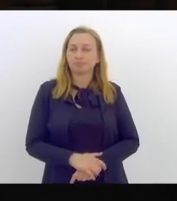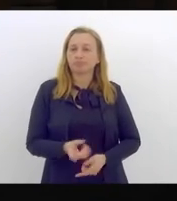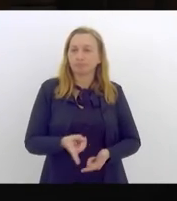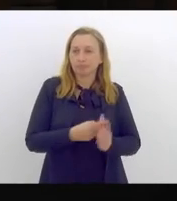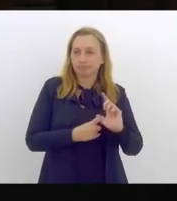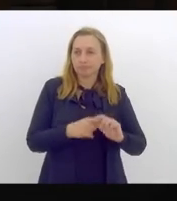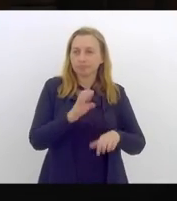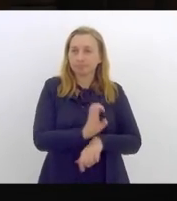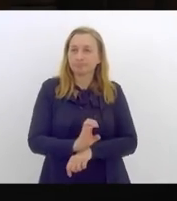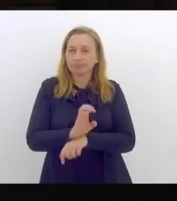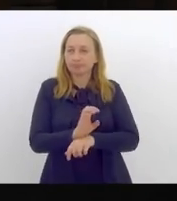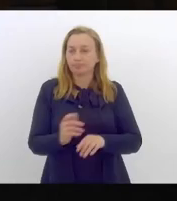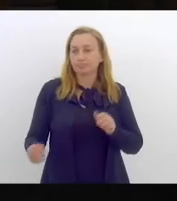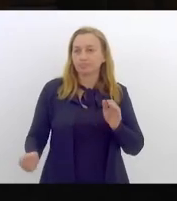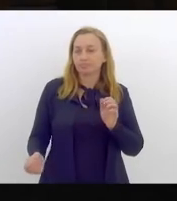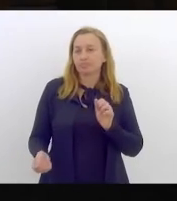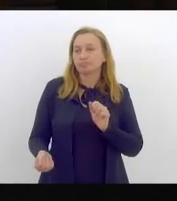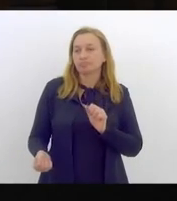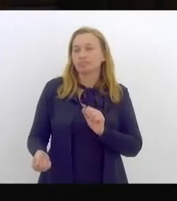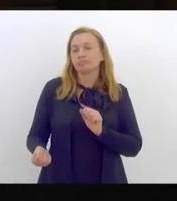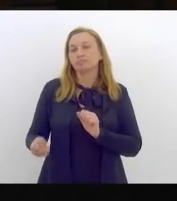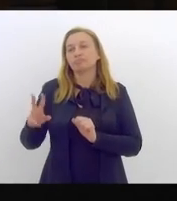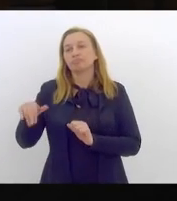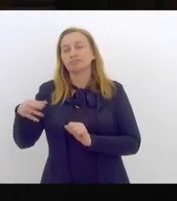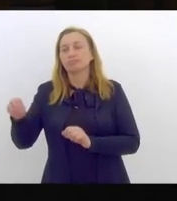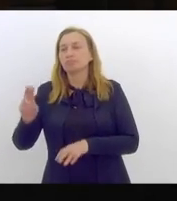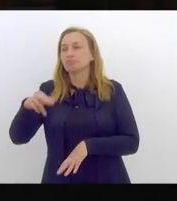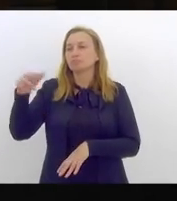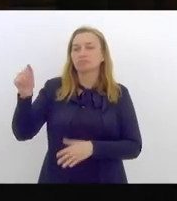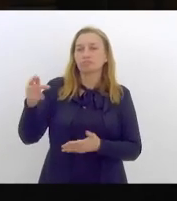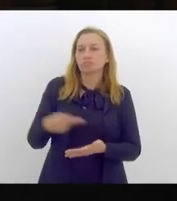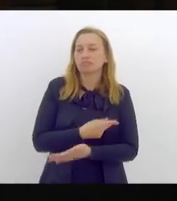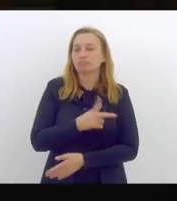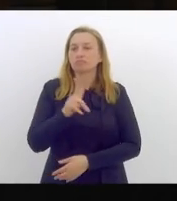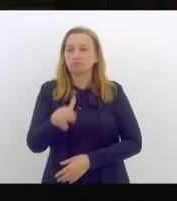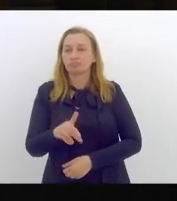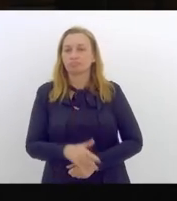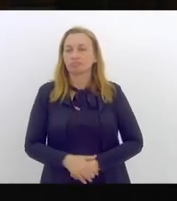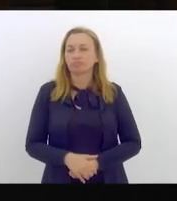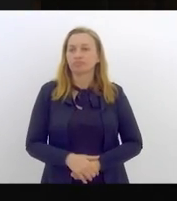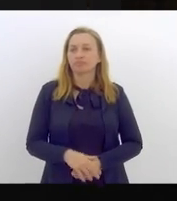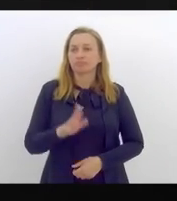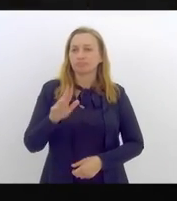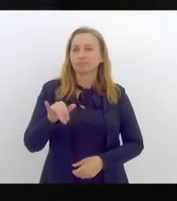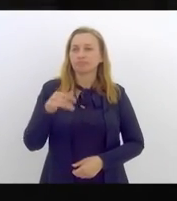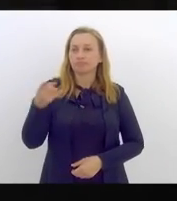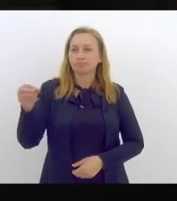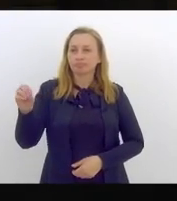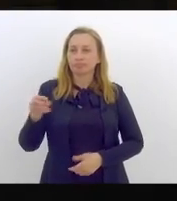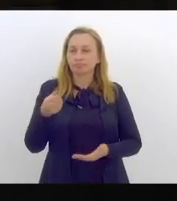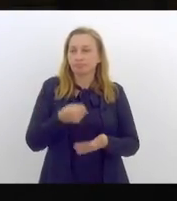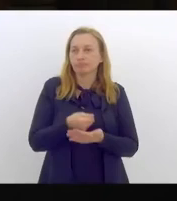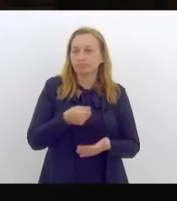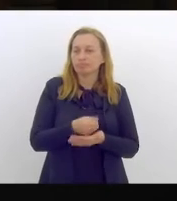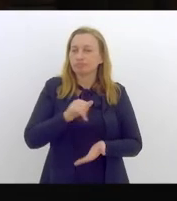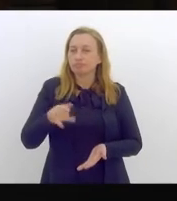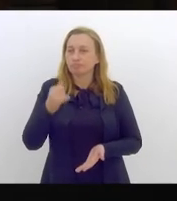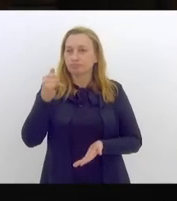endividamento dos estados com a União, jamais aconteceu dessa forma. A União, ela cobra